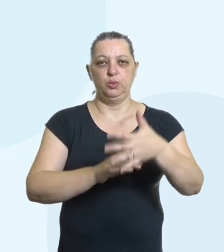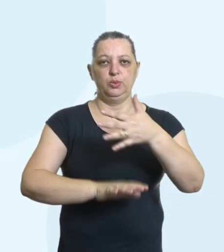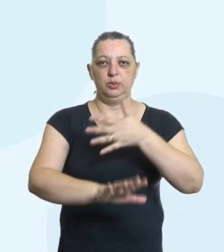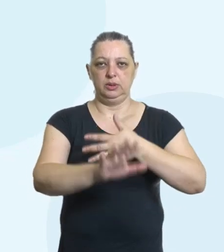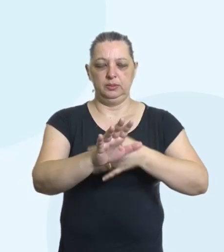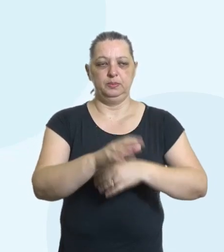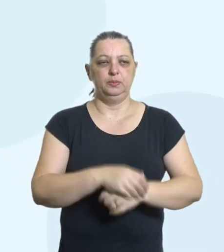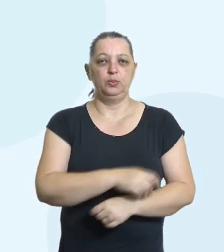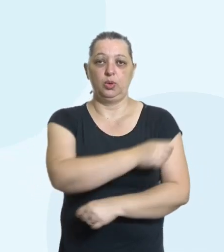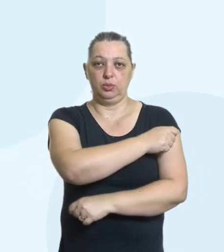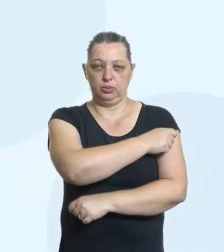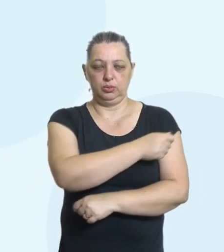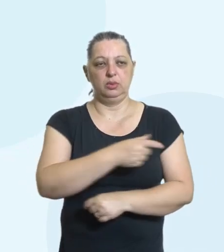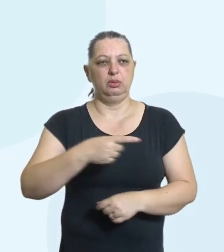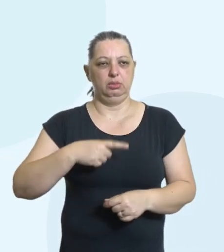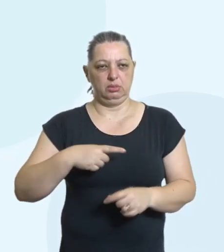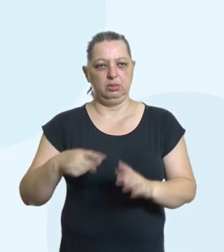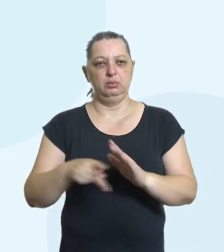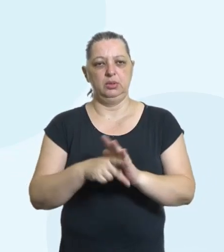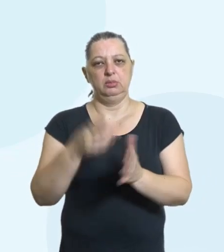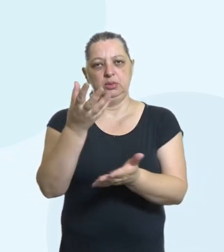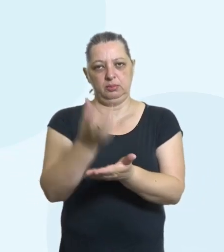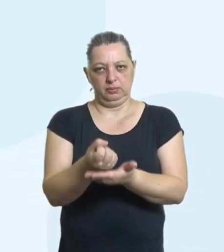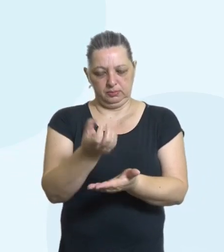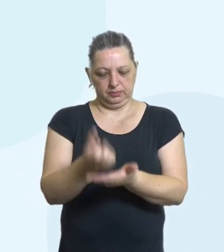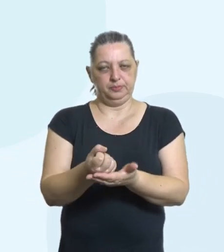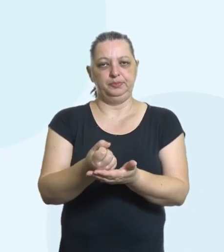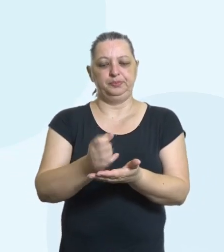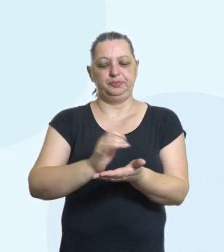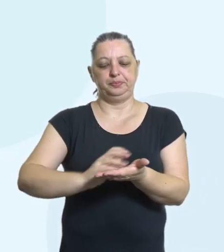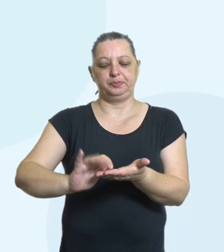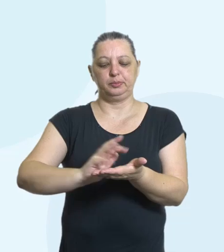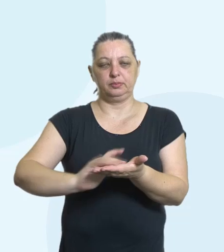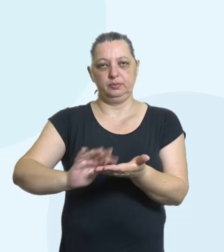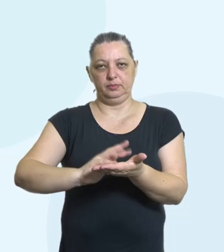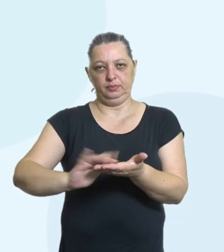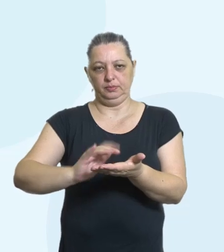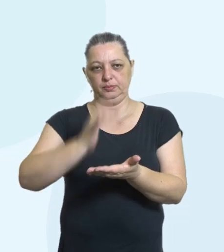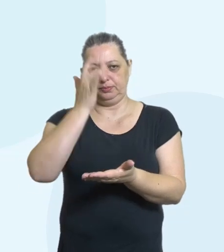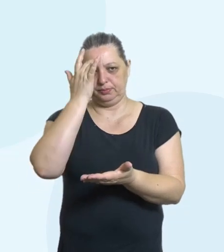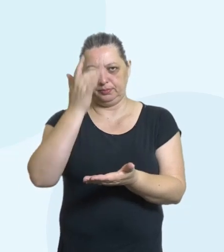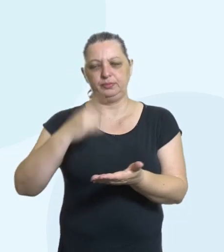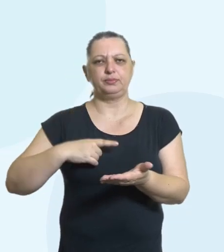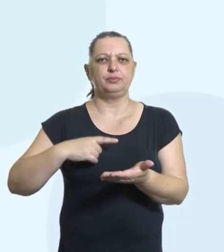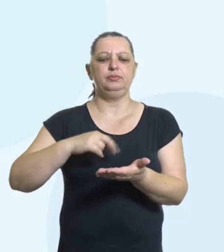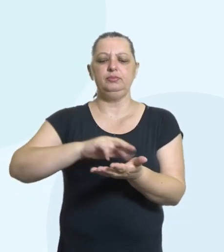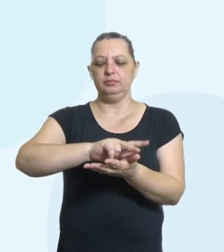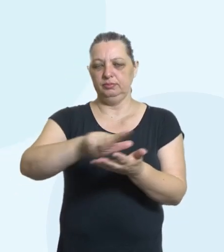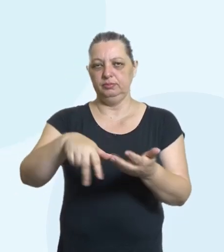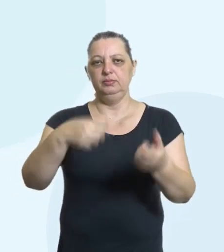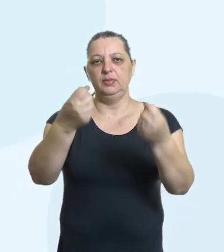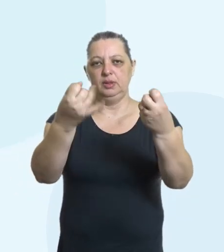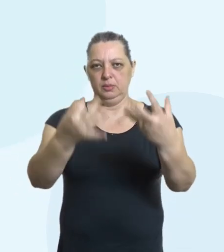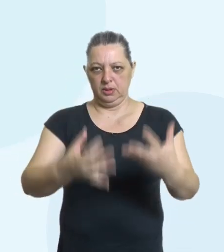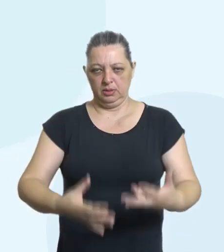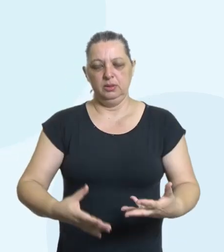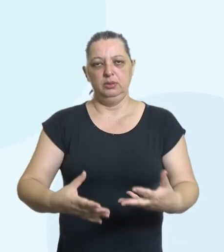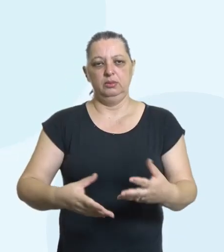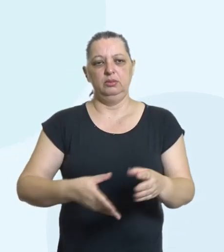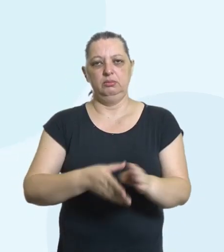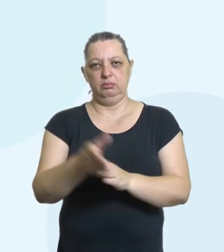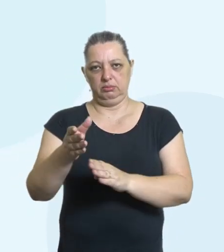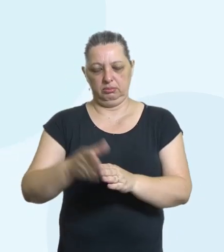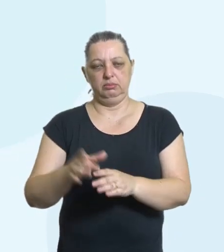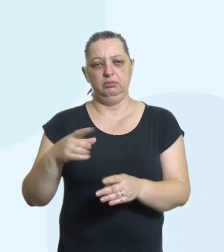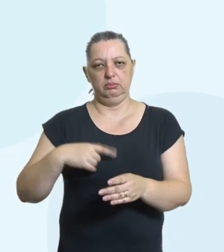a gente tem aí um endereço para baixar o programa Braille Fácil, tem vários tutoriais da internet sobre esse programa. A gente tem